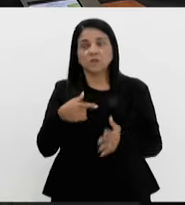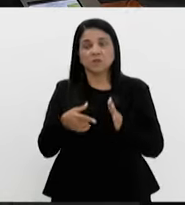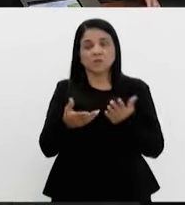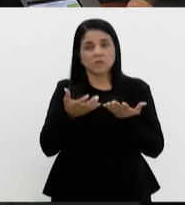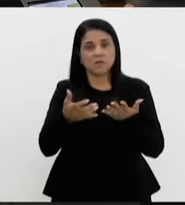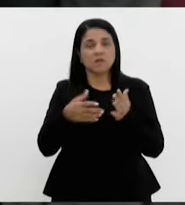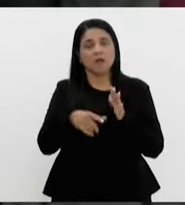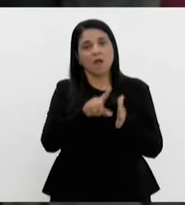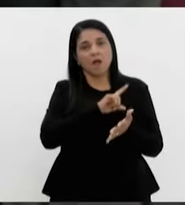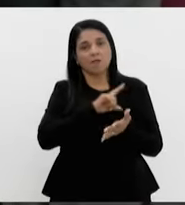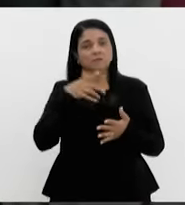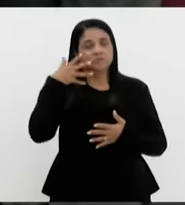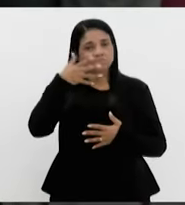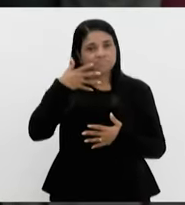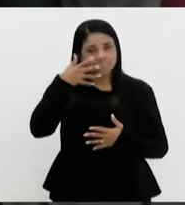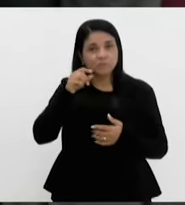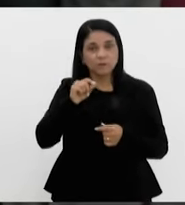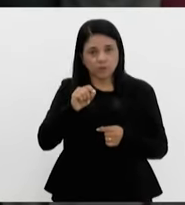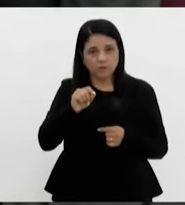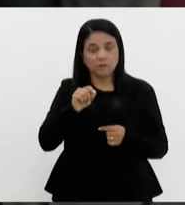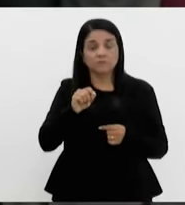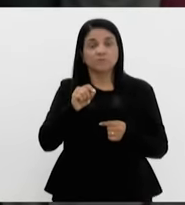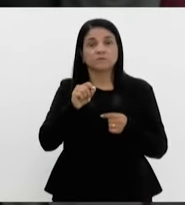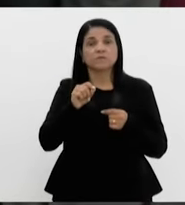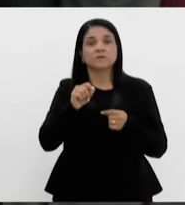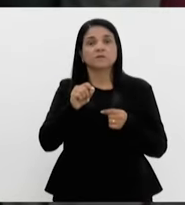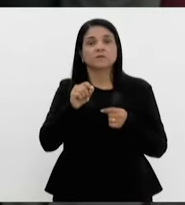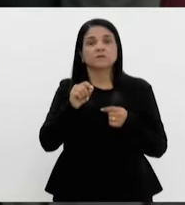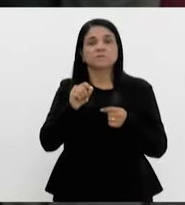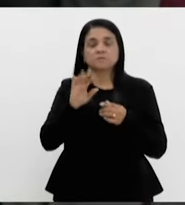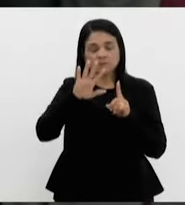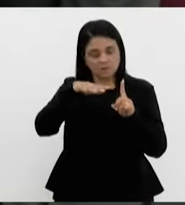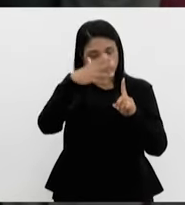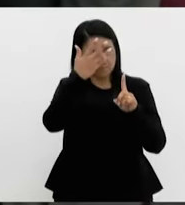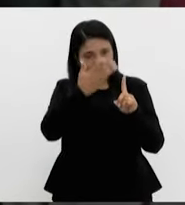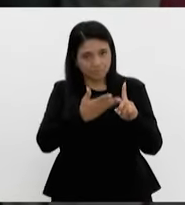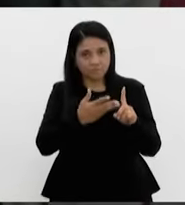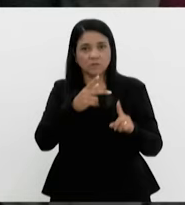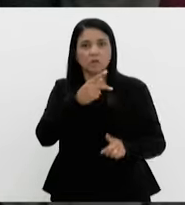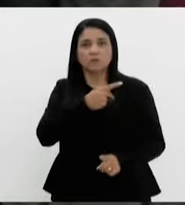anteriormente, mas fazer uma saudação especial ao pastor Samuel